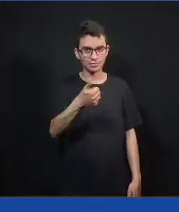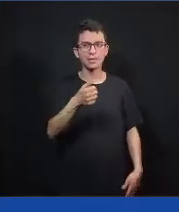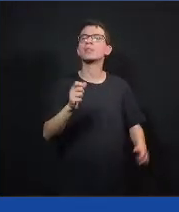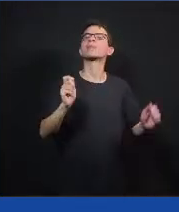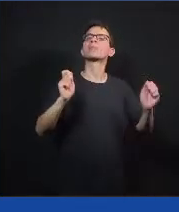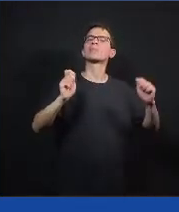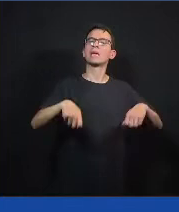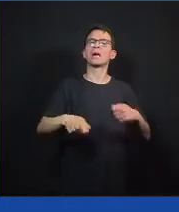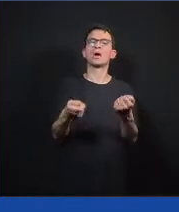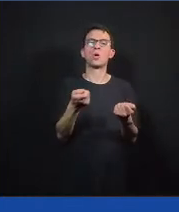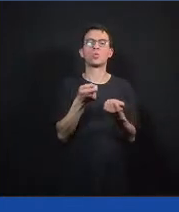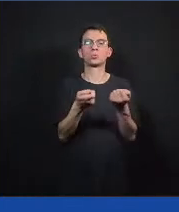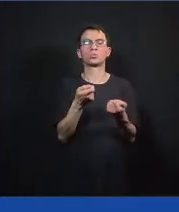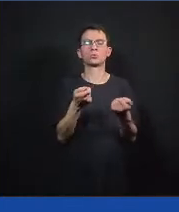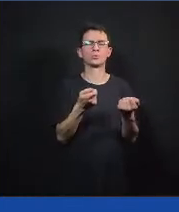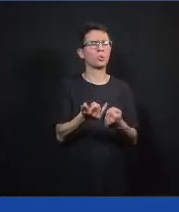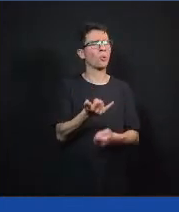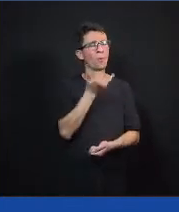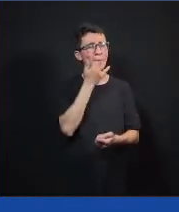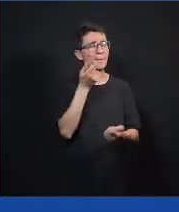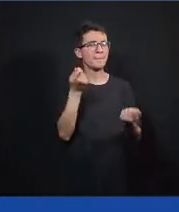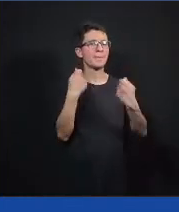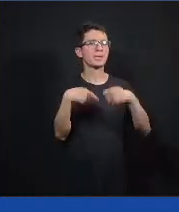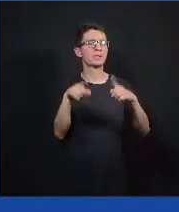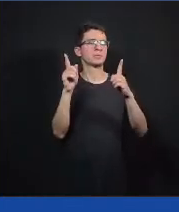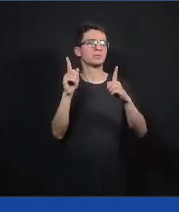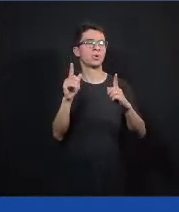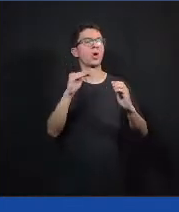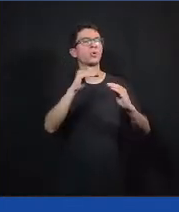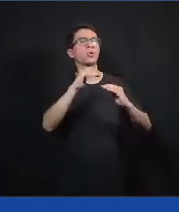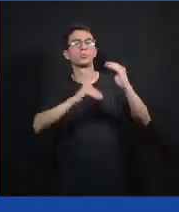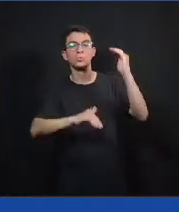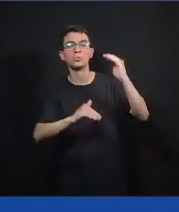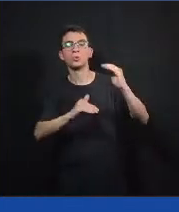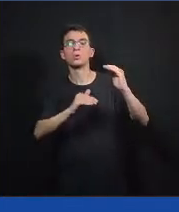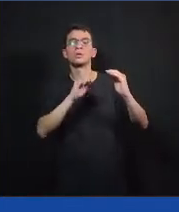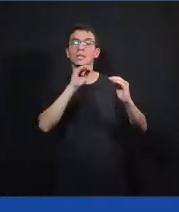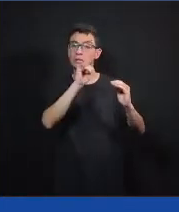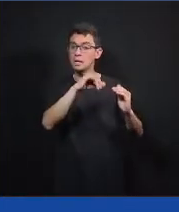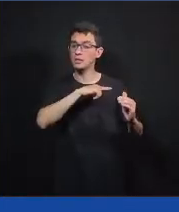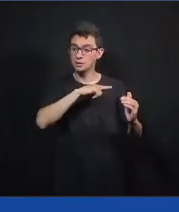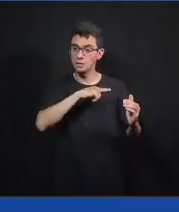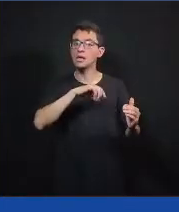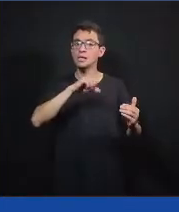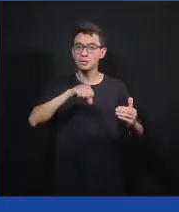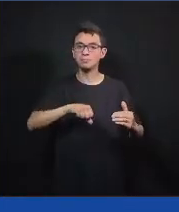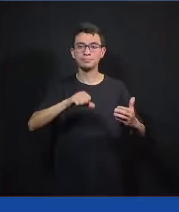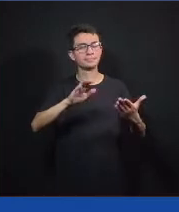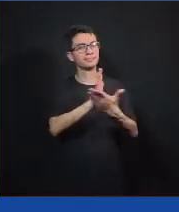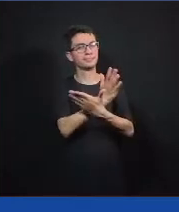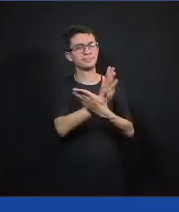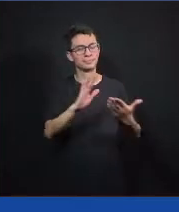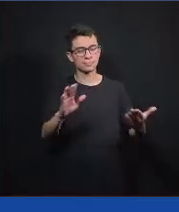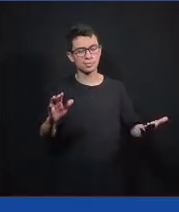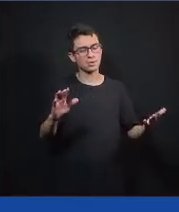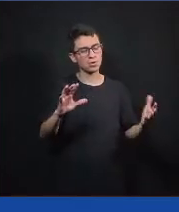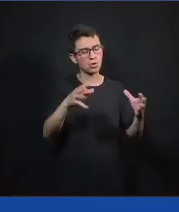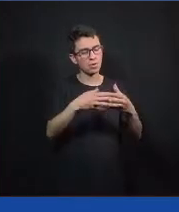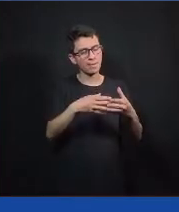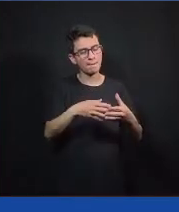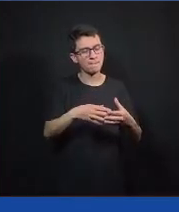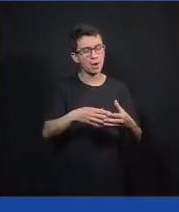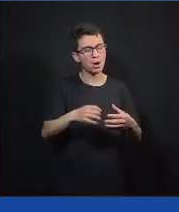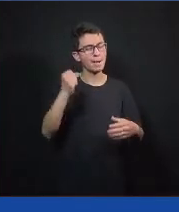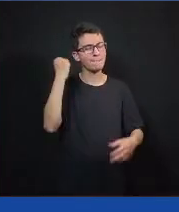controle, mas não é necessário que eles discordem para que se diga que há uma divisão de poderes. Bom, Então,